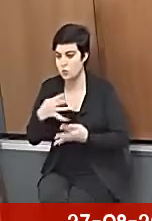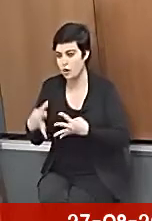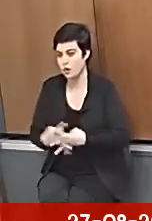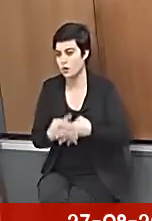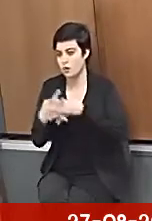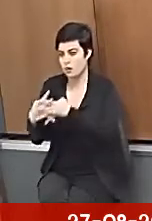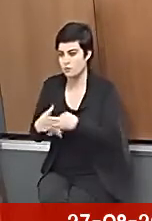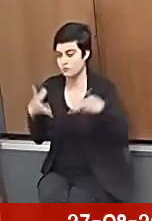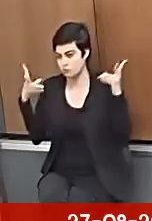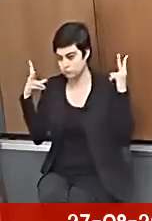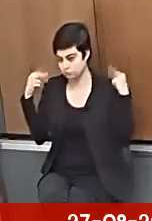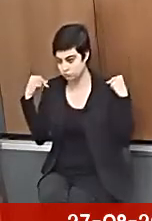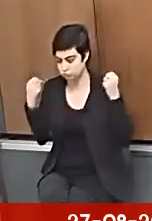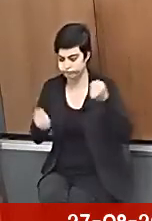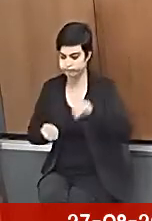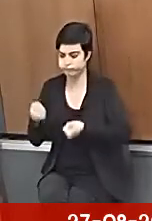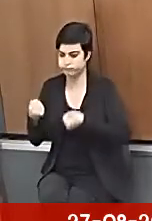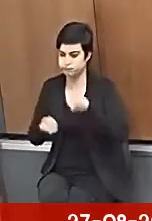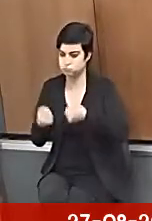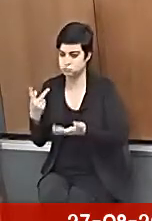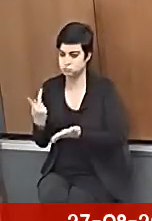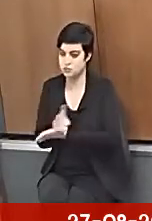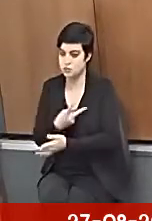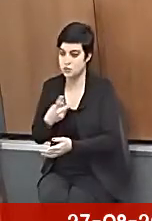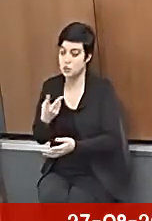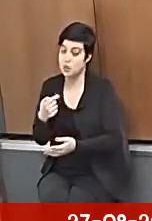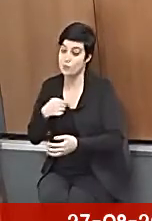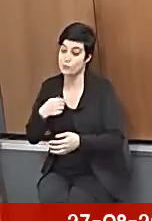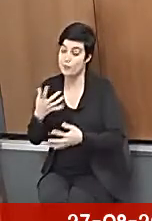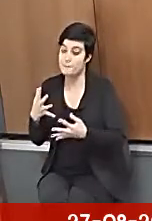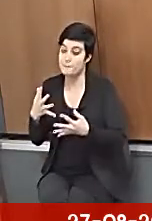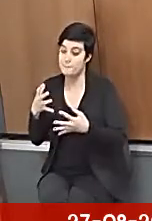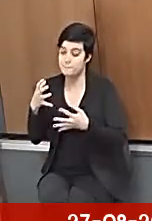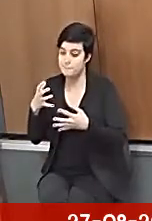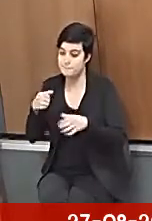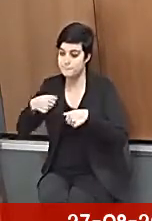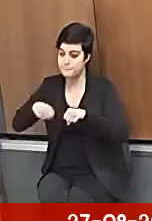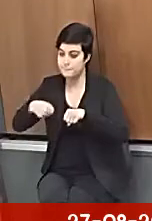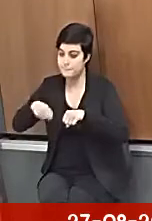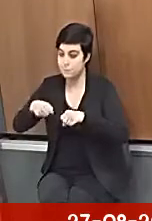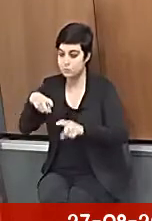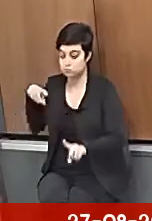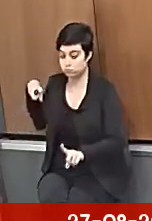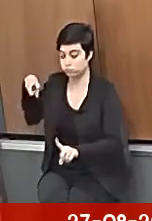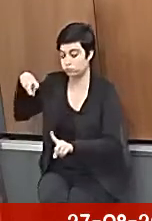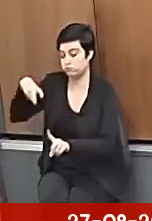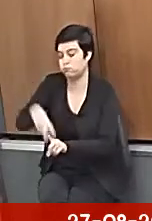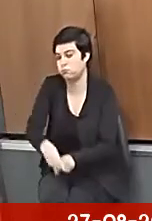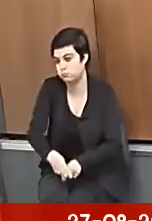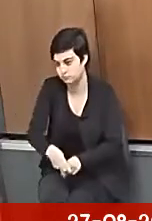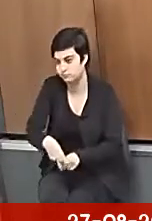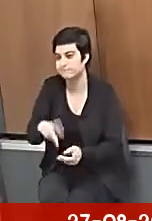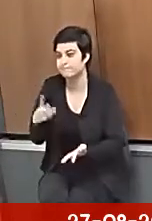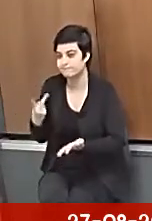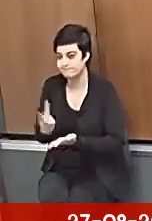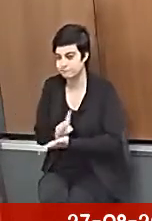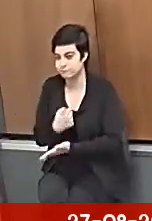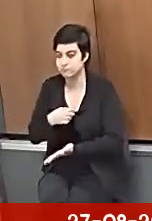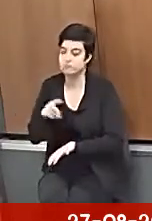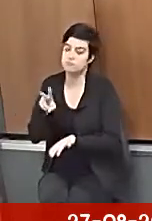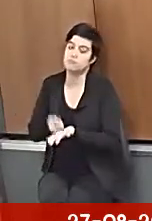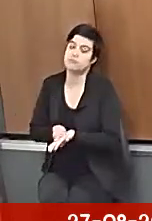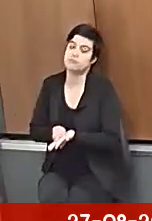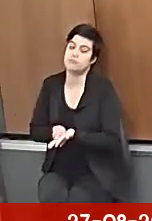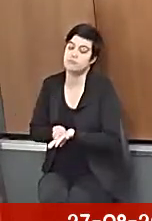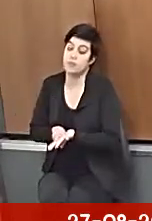da mbr acidentei de moto nem um carro me pegou e eu fiquei 15 dias em coma vou tendo como